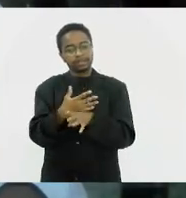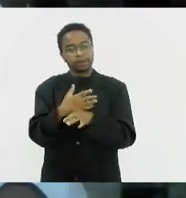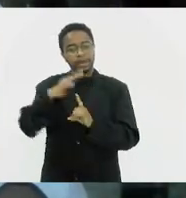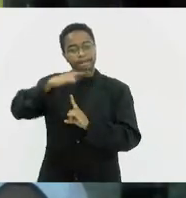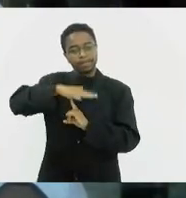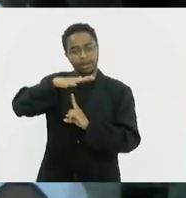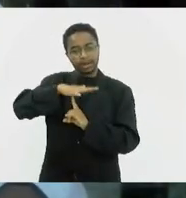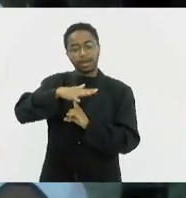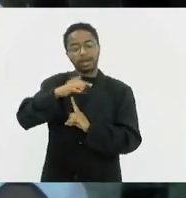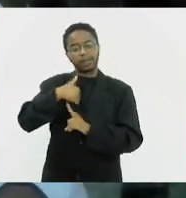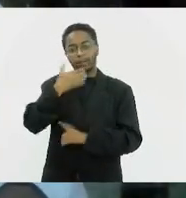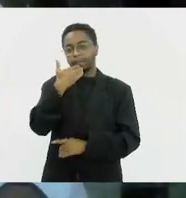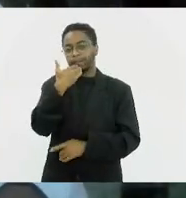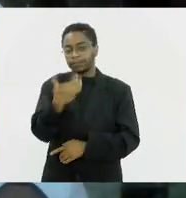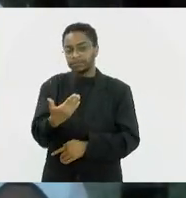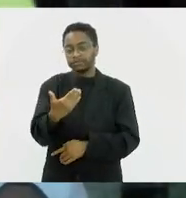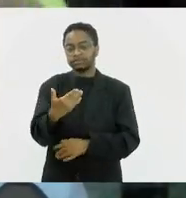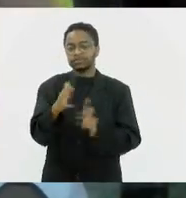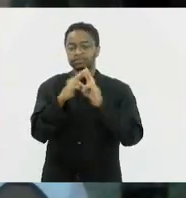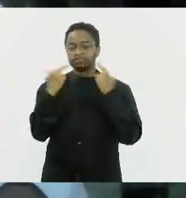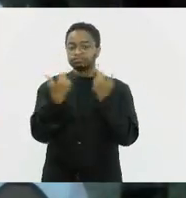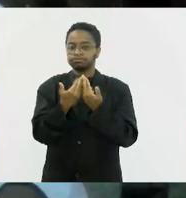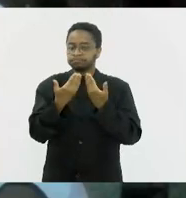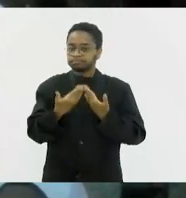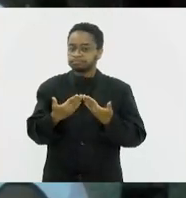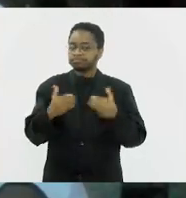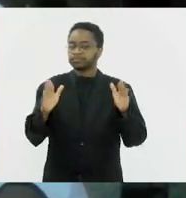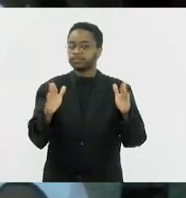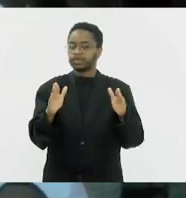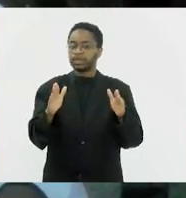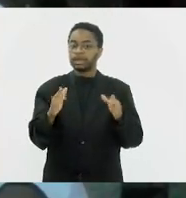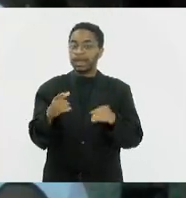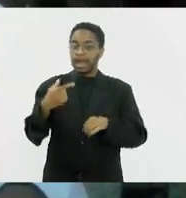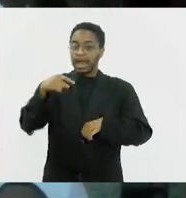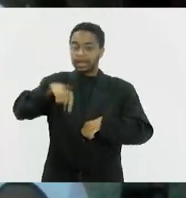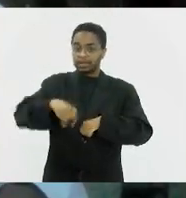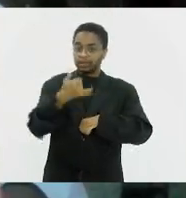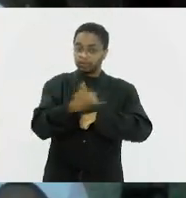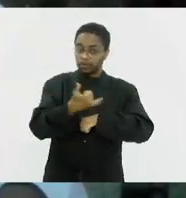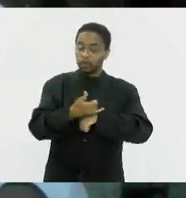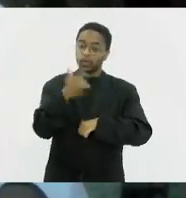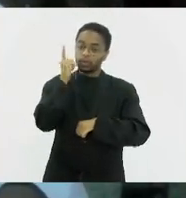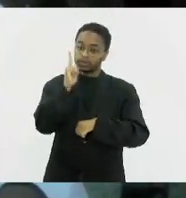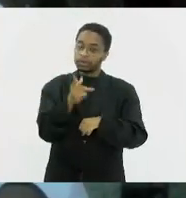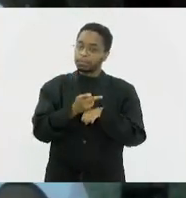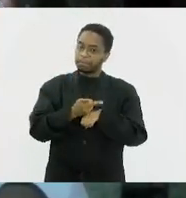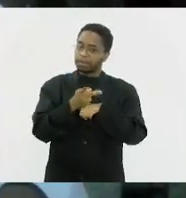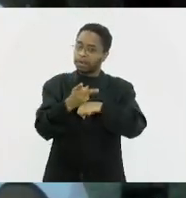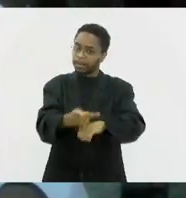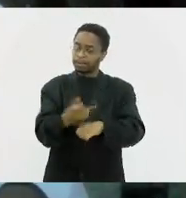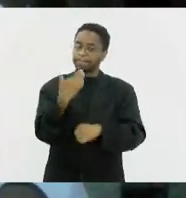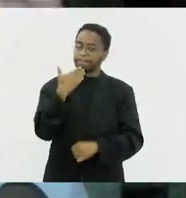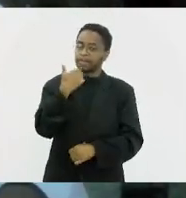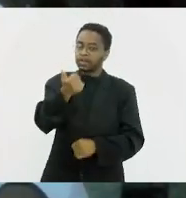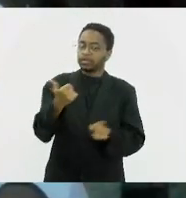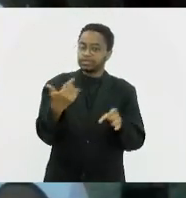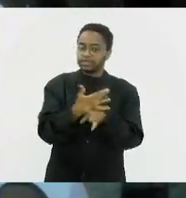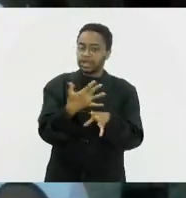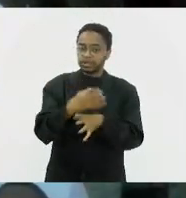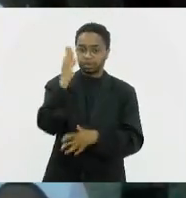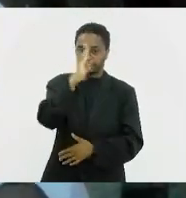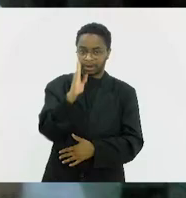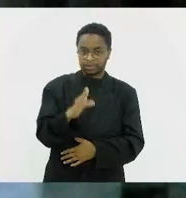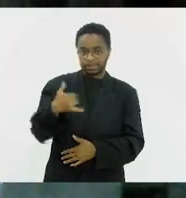Fica aqui um pedido dessa audiência para que Volta Redonda consiga esse título de a melhor cidade do Brasil da